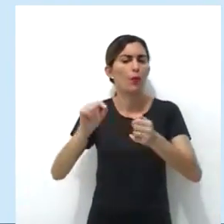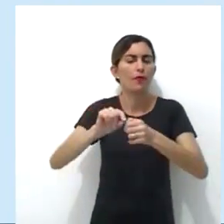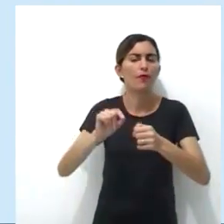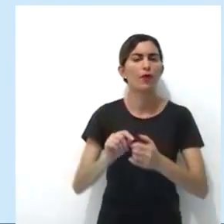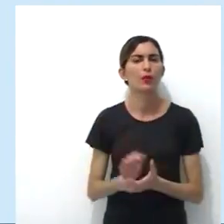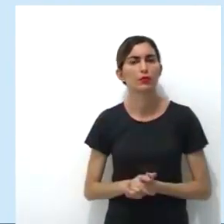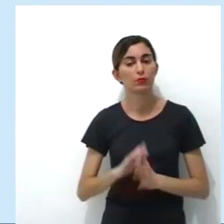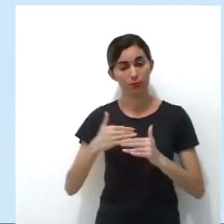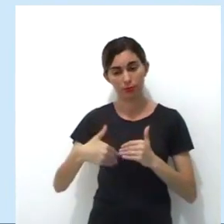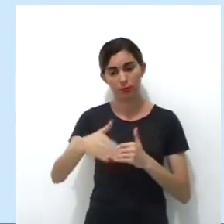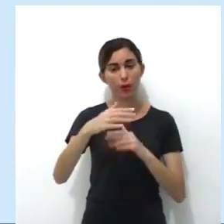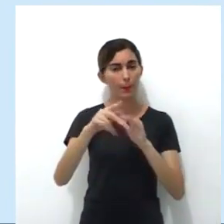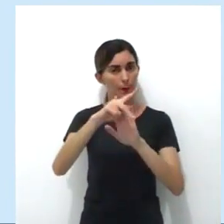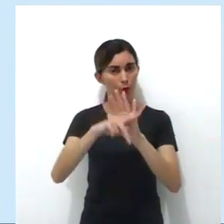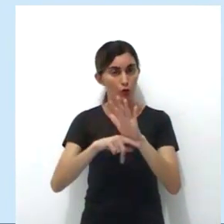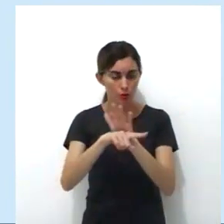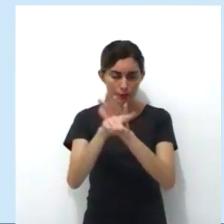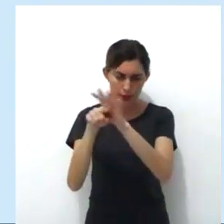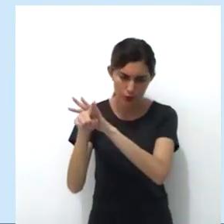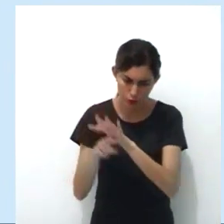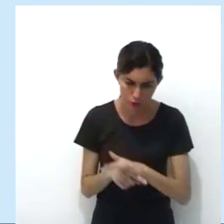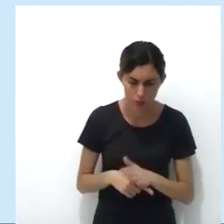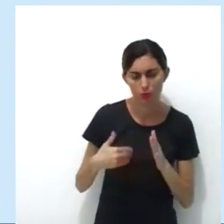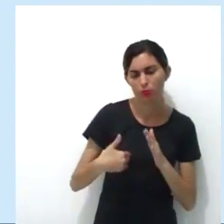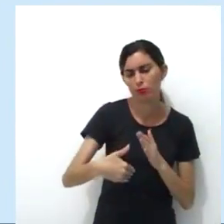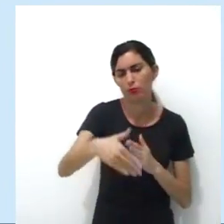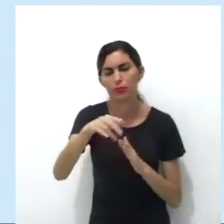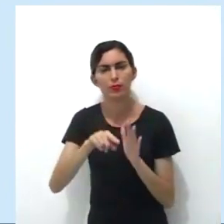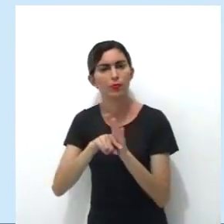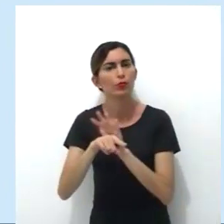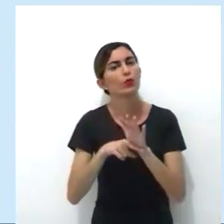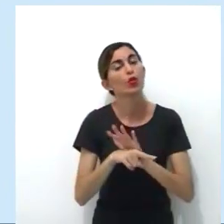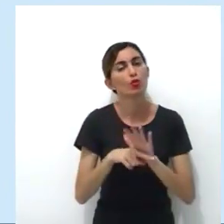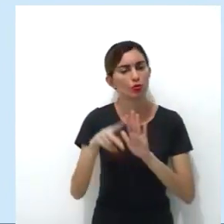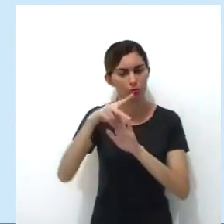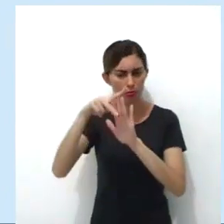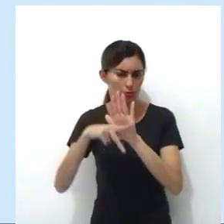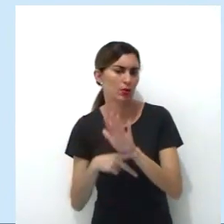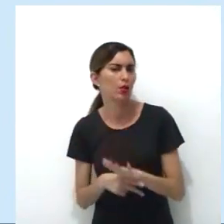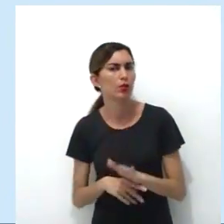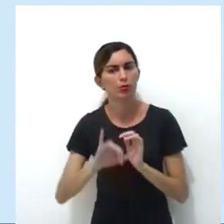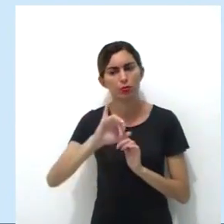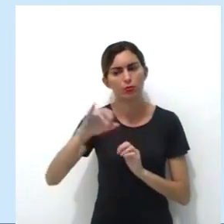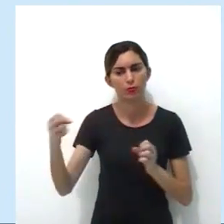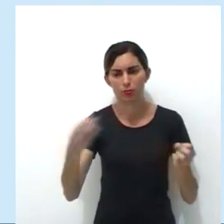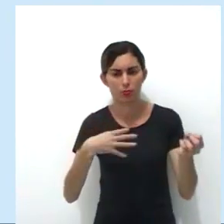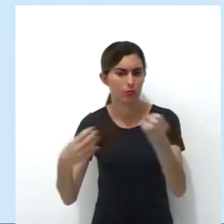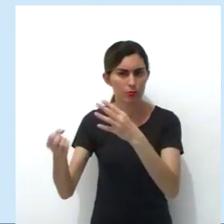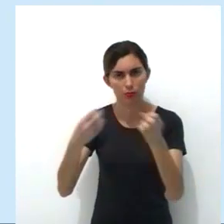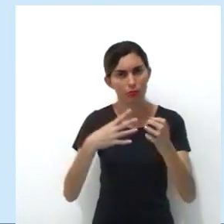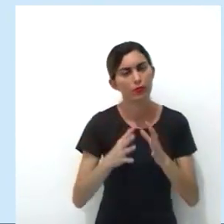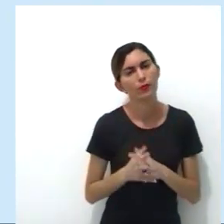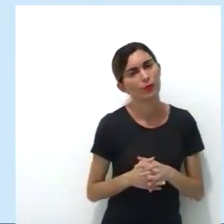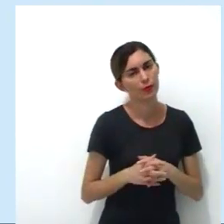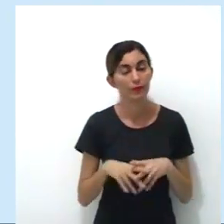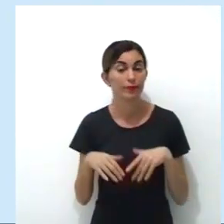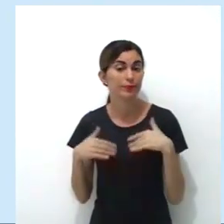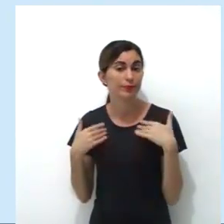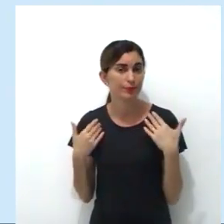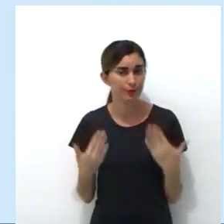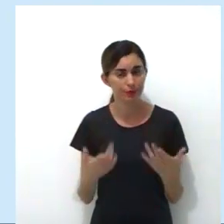o homem ele está sempre se reinventando a partir da ciência e da tecnologia. Uma ideia que alguém teve,